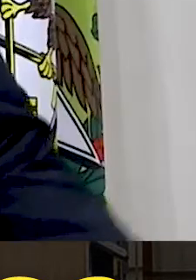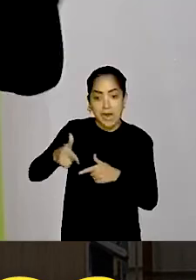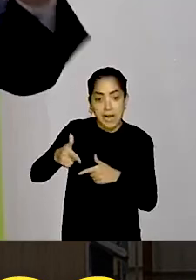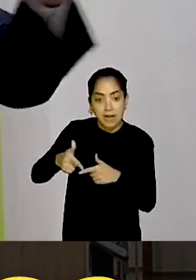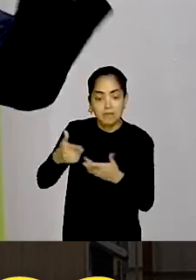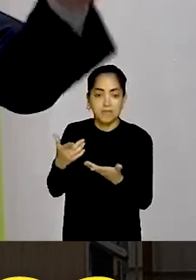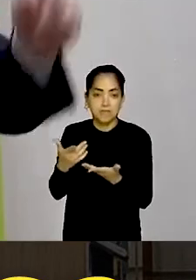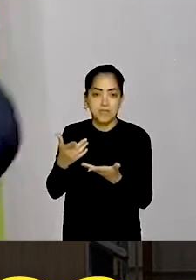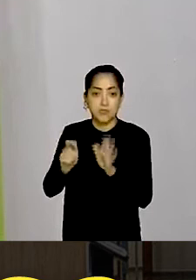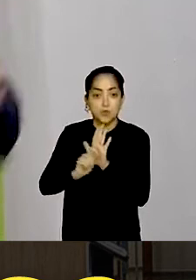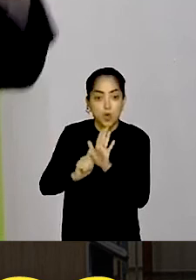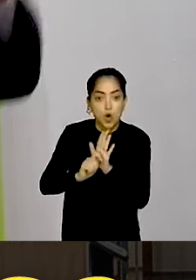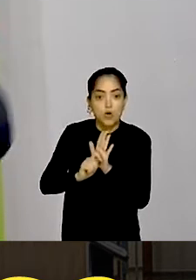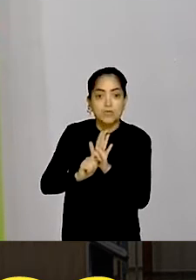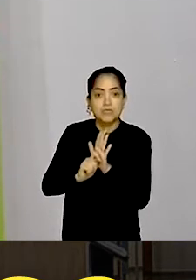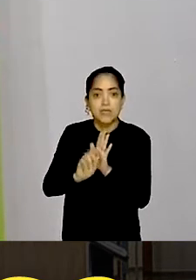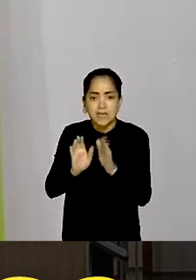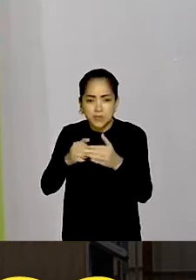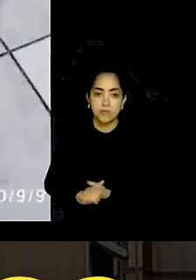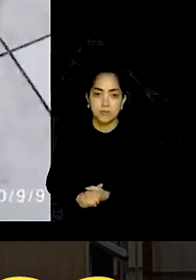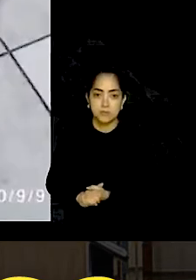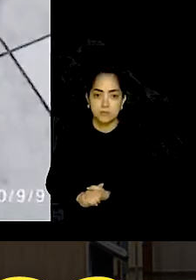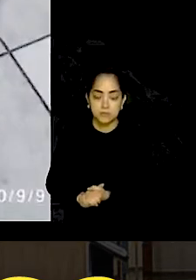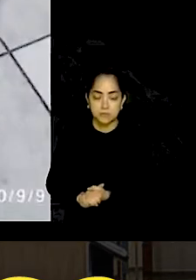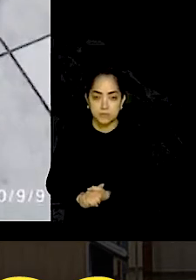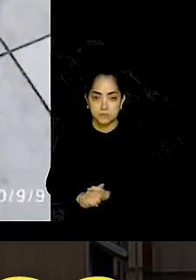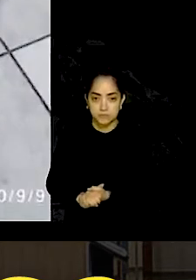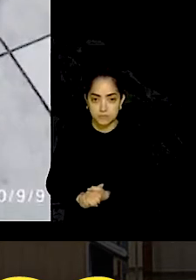drogas escondidas pelos traficantes. Tem até imagem da época.